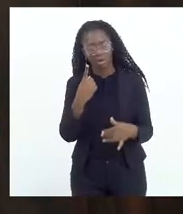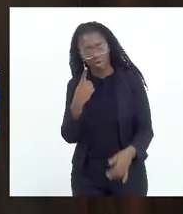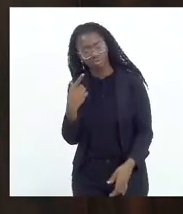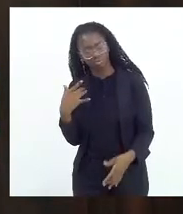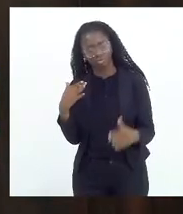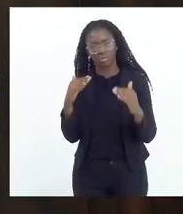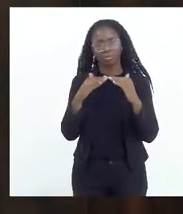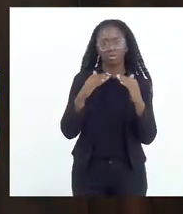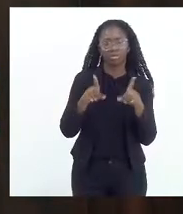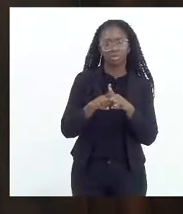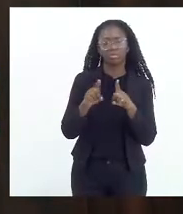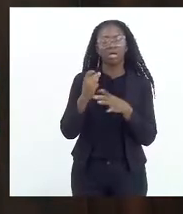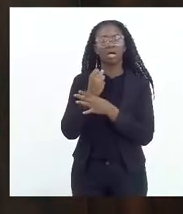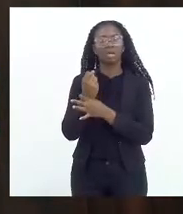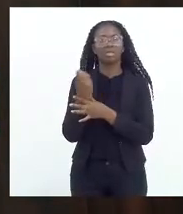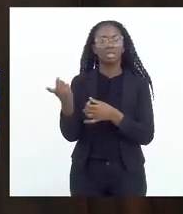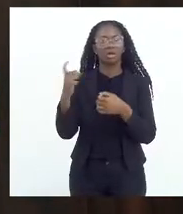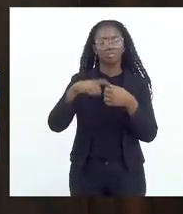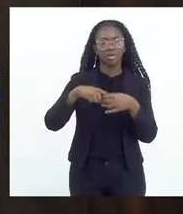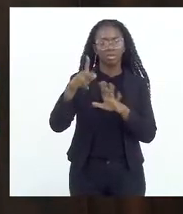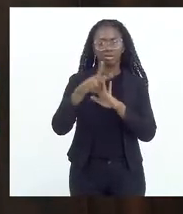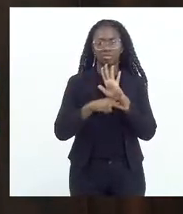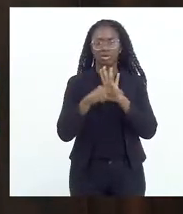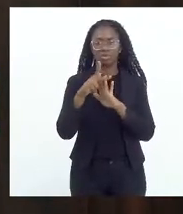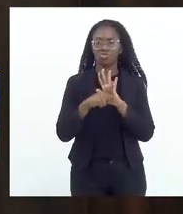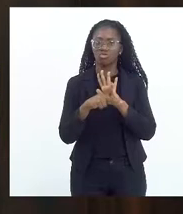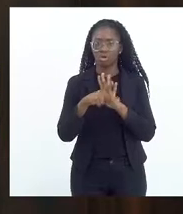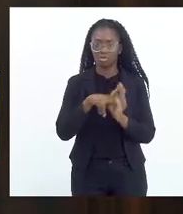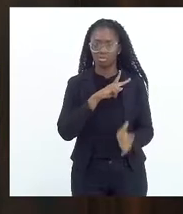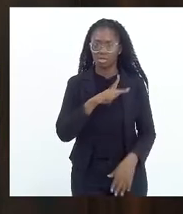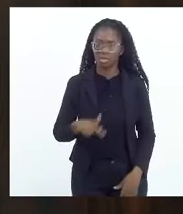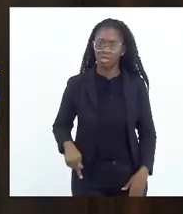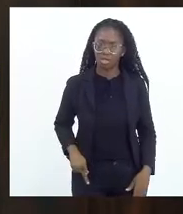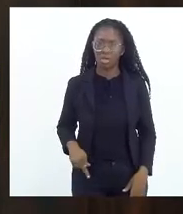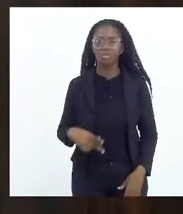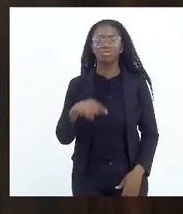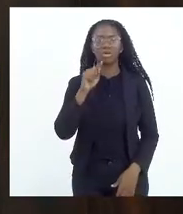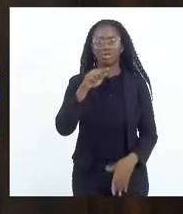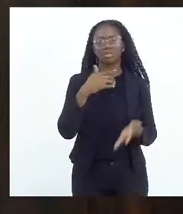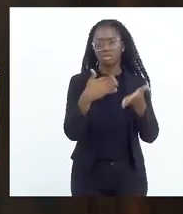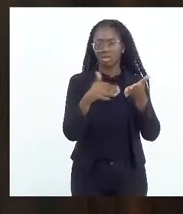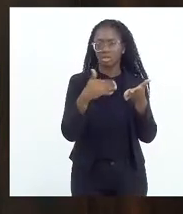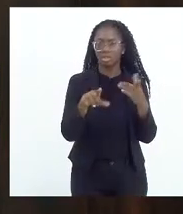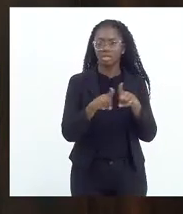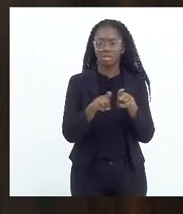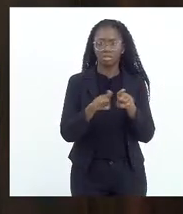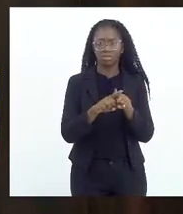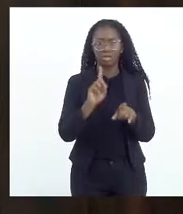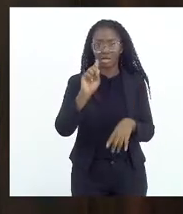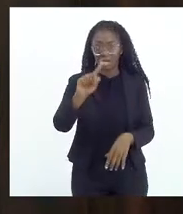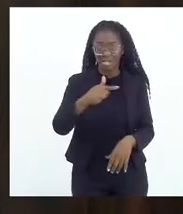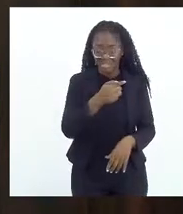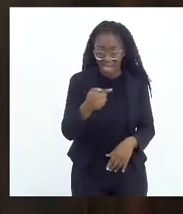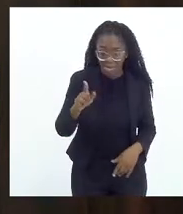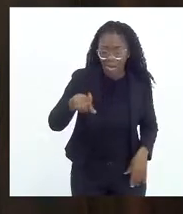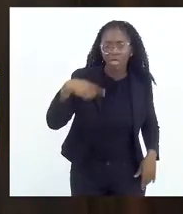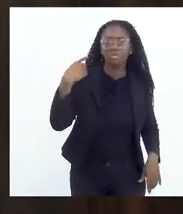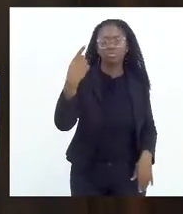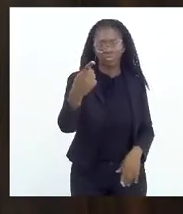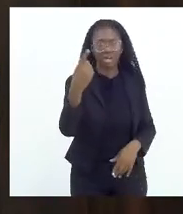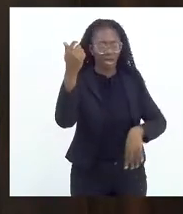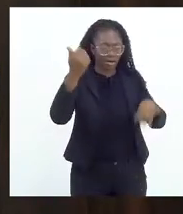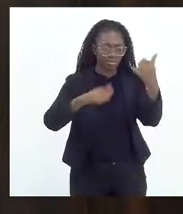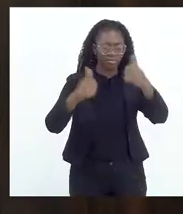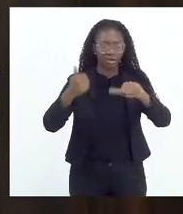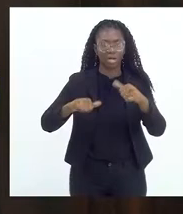garantia do retorno desse projeto, senhor presidente, aí a secretaria da mesa também, na próxima semana, né,